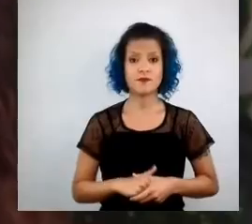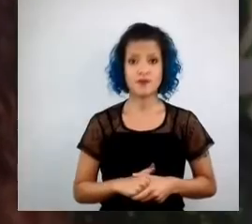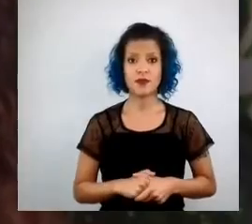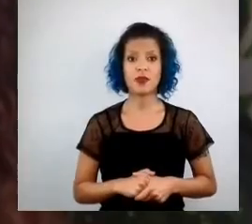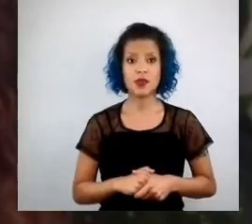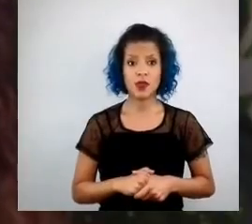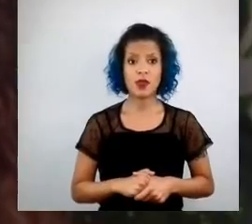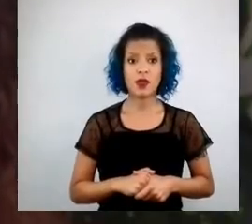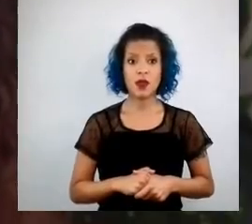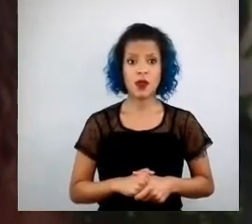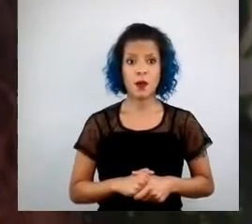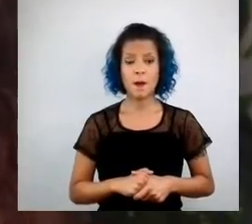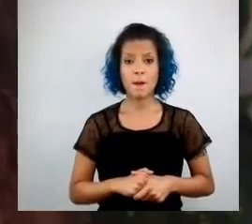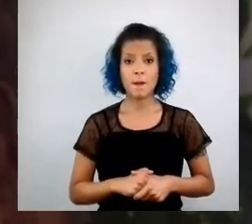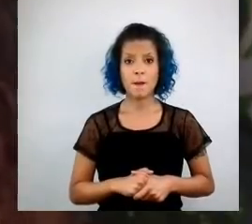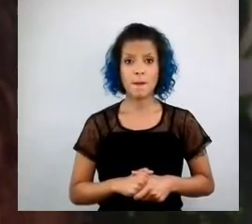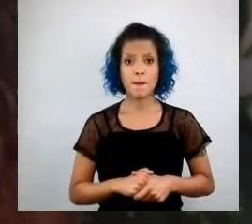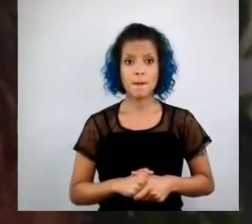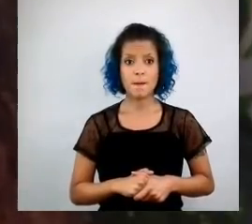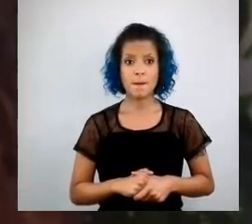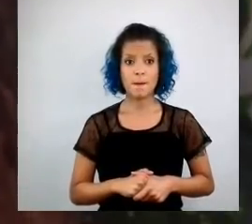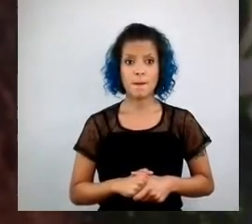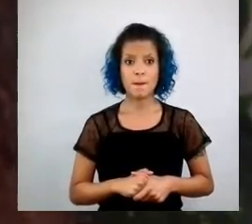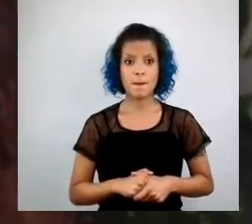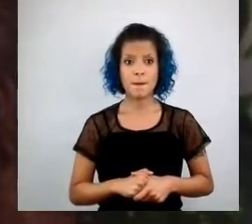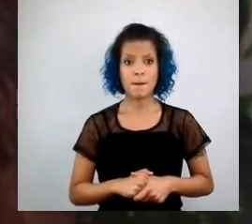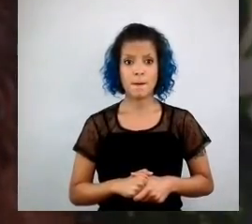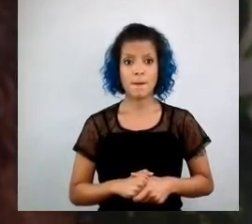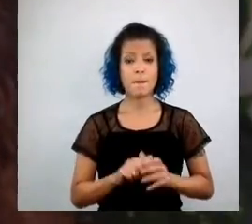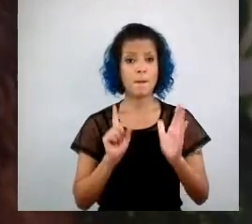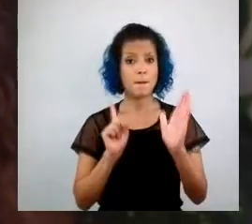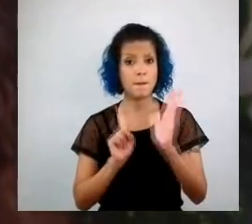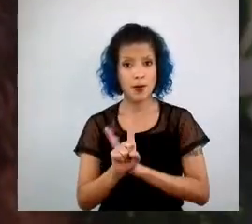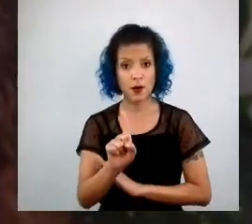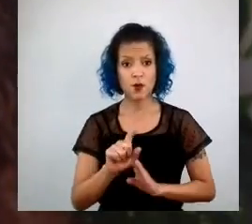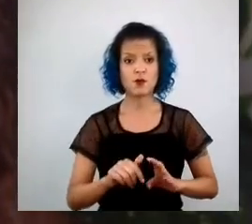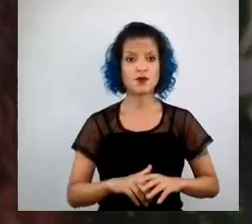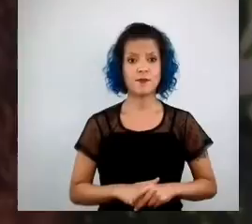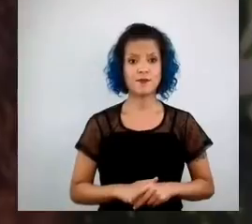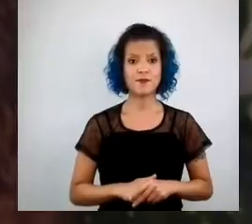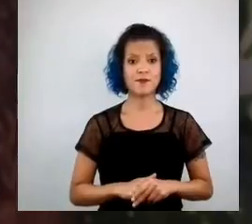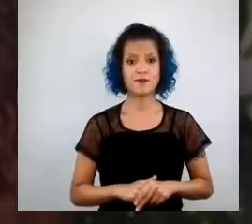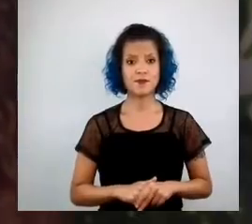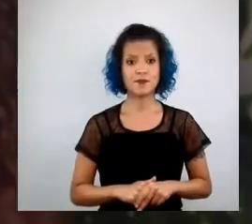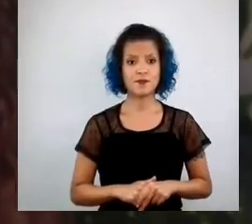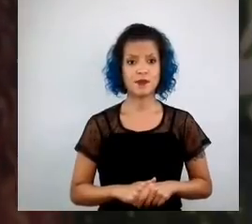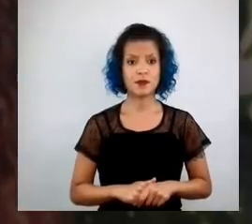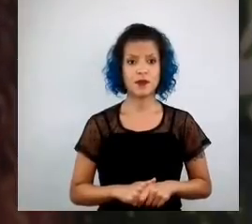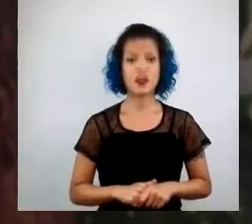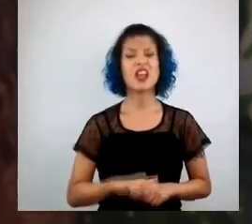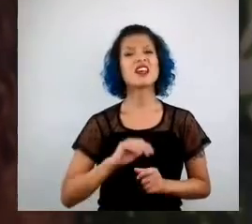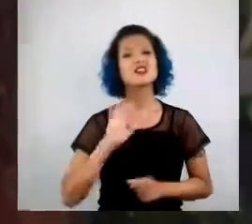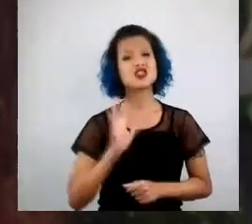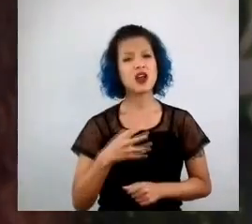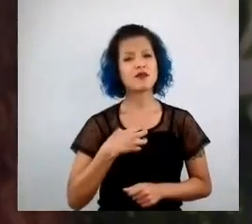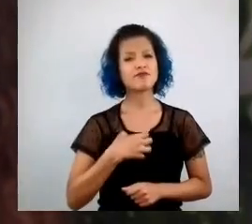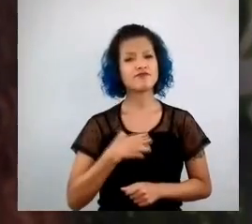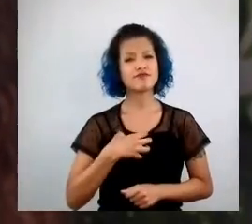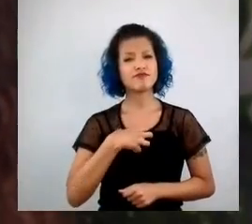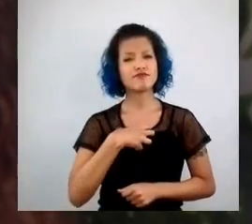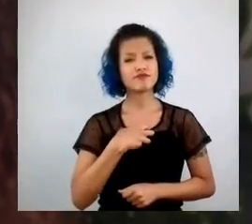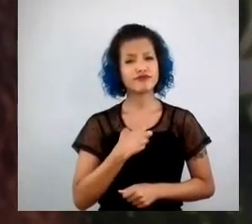Uma outra pergunta. Alguém já se sentiu aqui frustrado ou com muita raiva ou